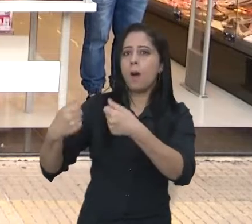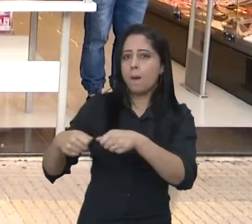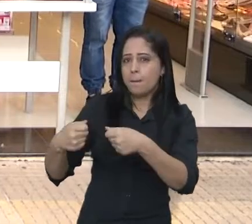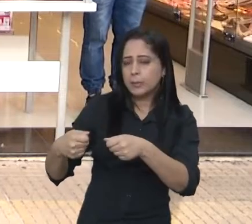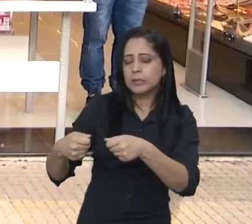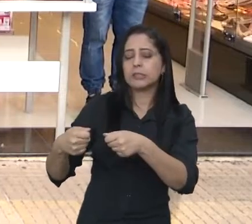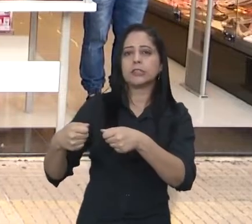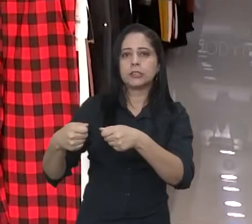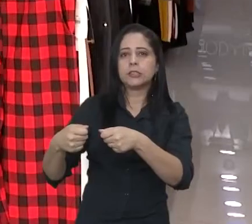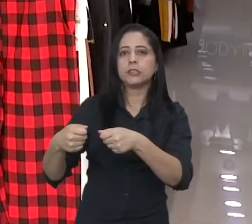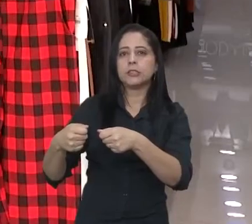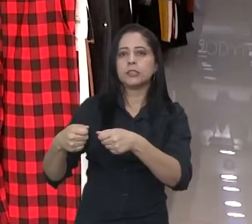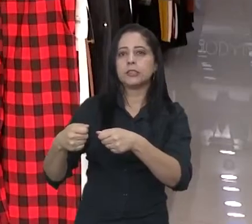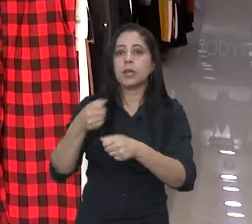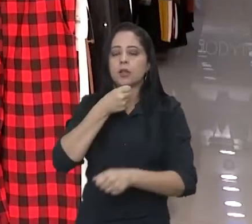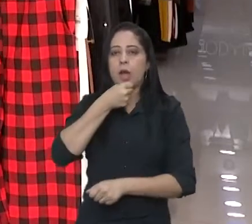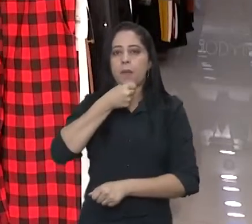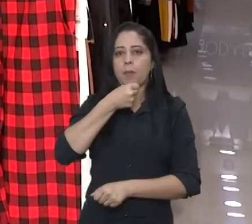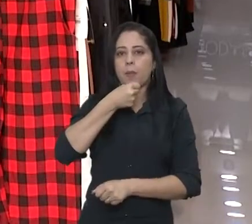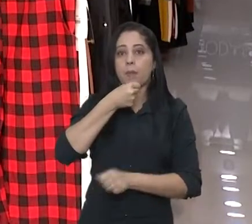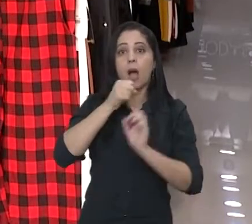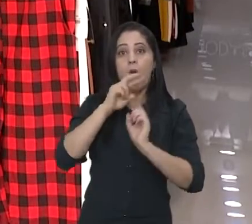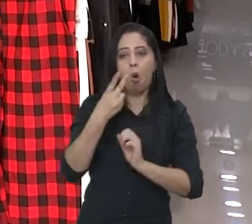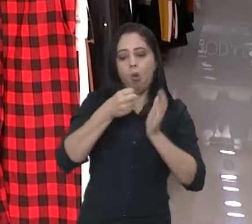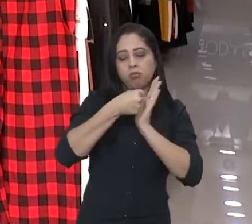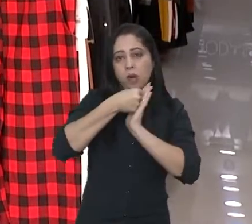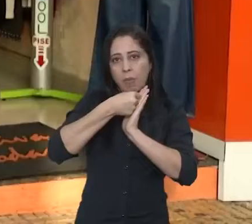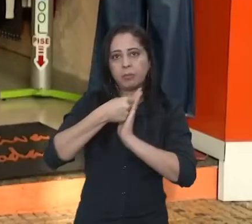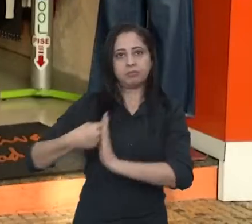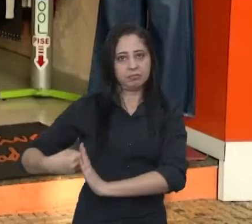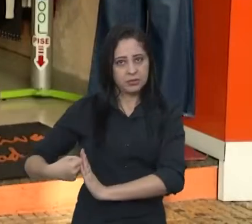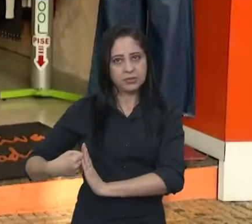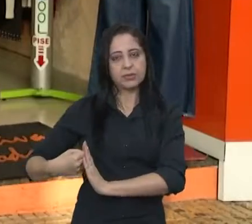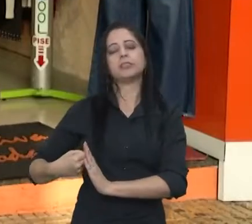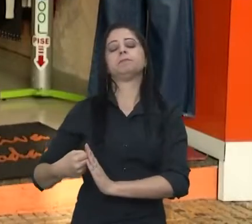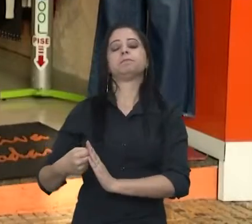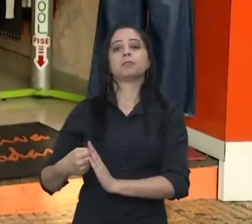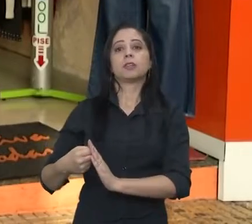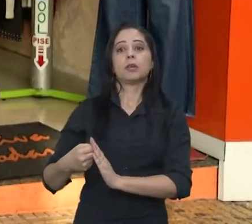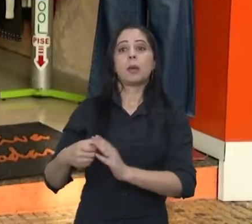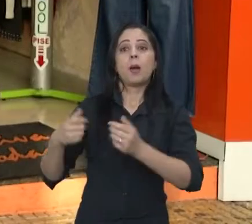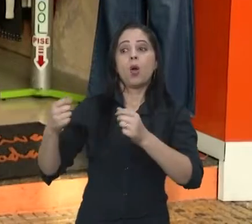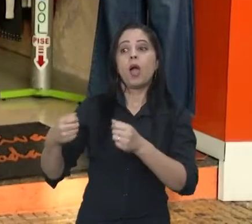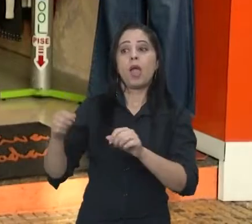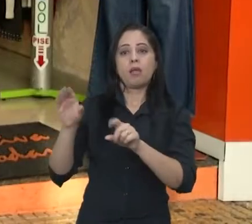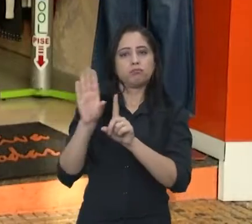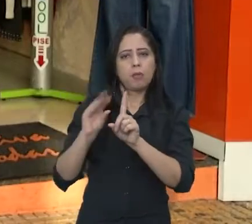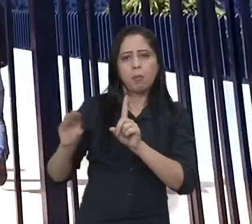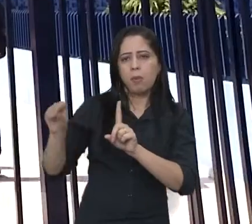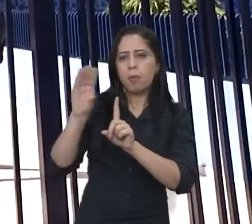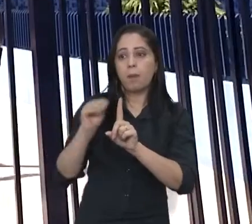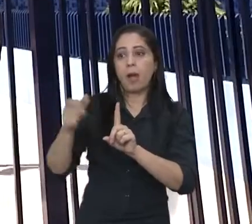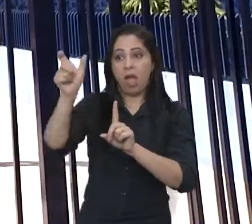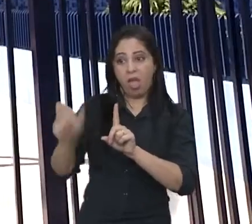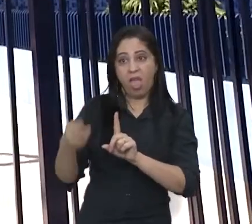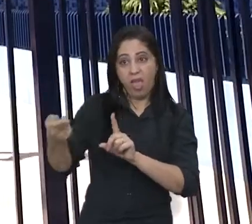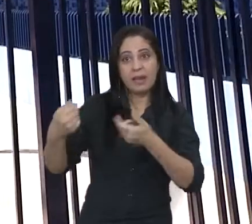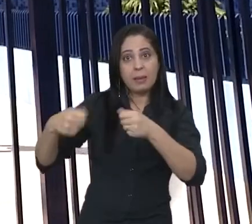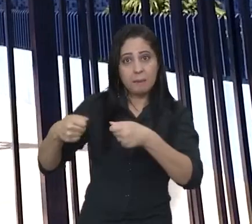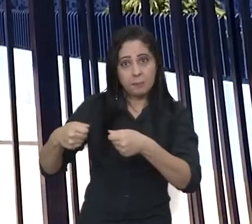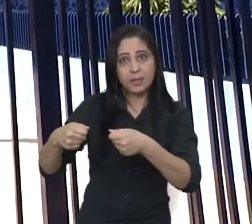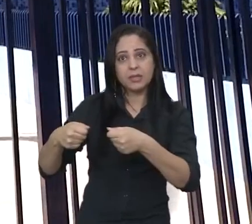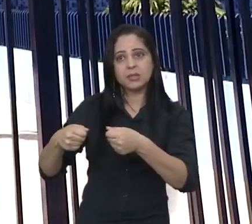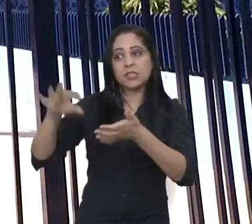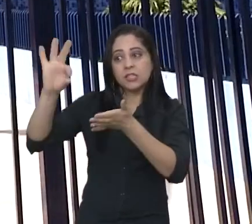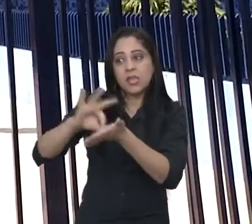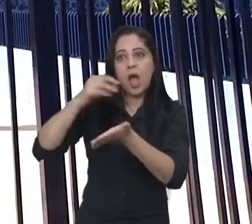comunicação publicitária ou de propaganda, com o uso da voz com ou sem equipamento de amplificação do som, o locutor vai